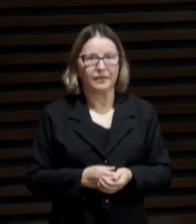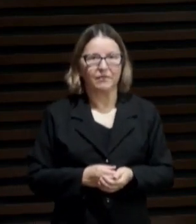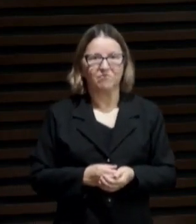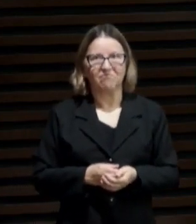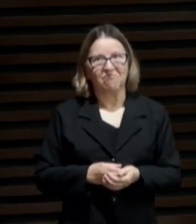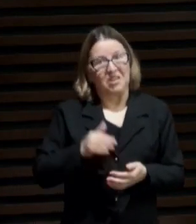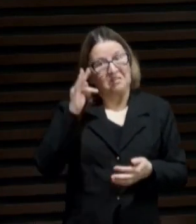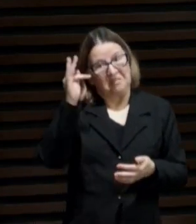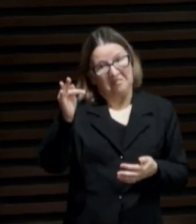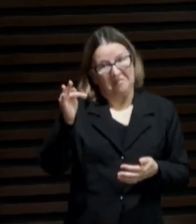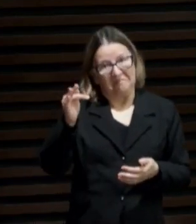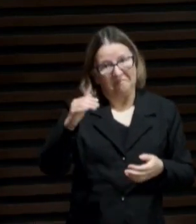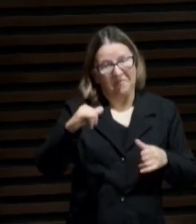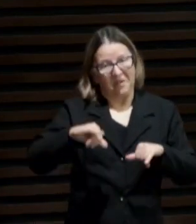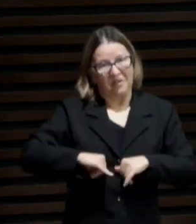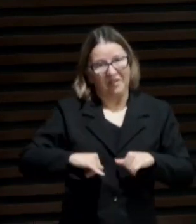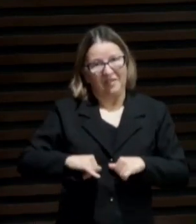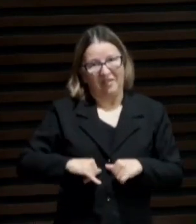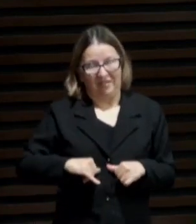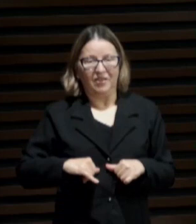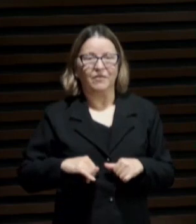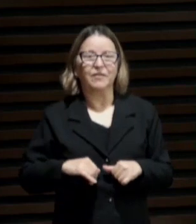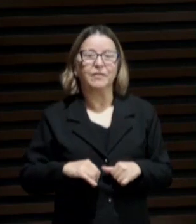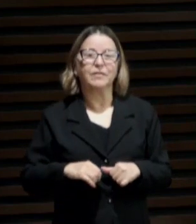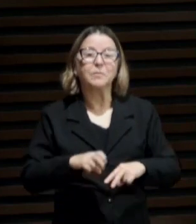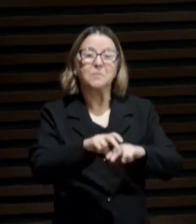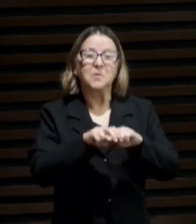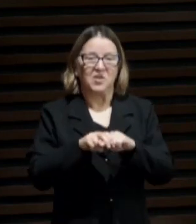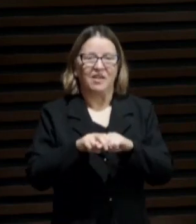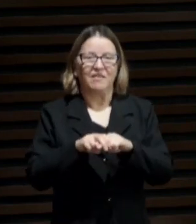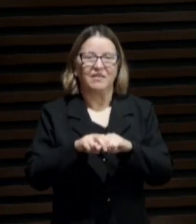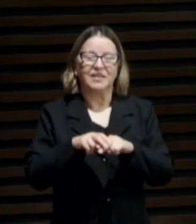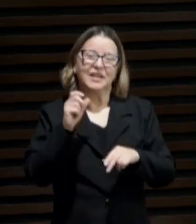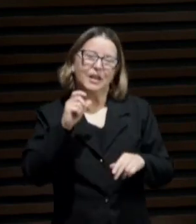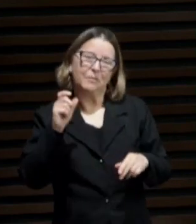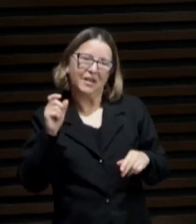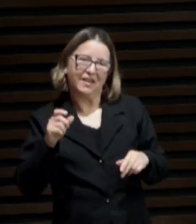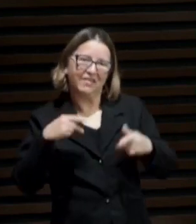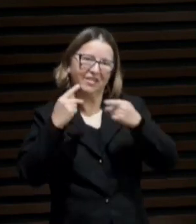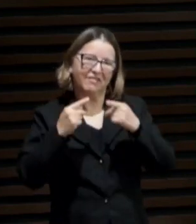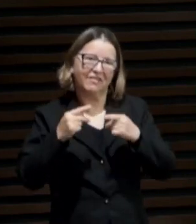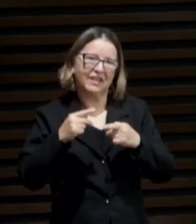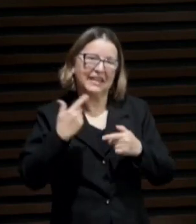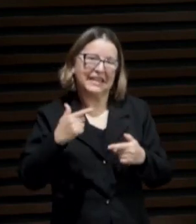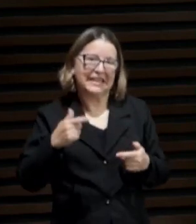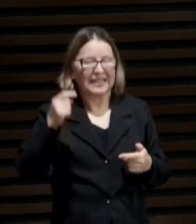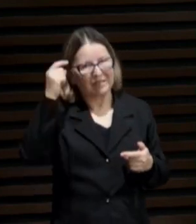tarde sofrerá danos por palavras proferidas sem reflexão. Oh, Senhor, se arrependimento